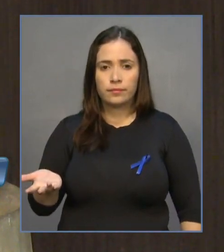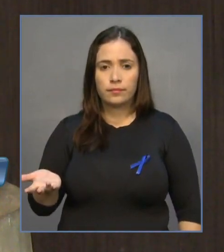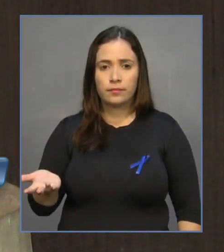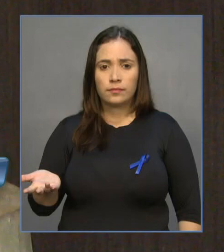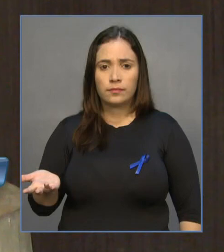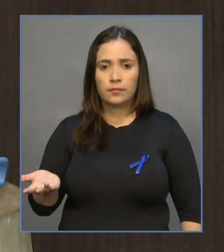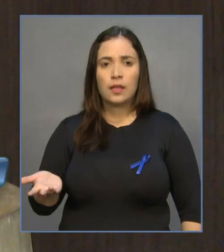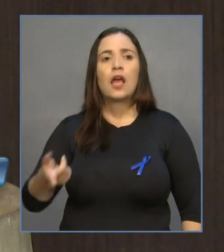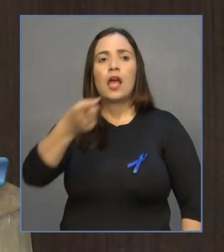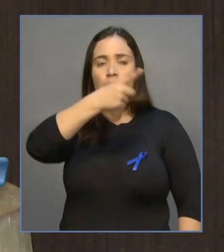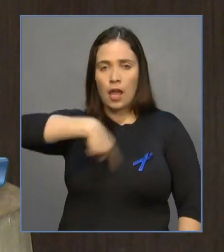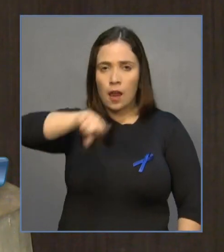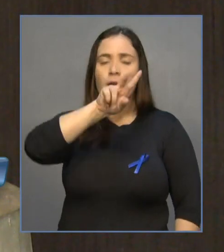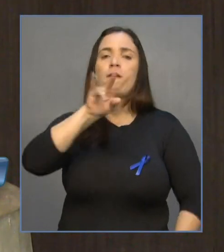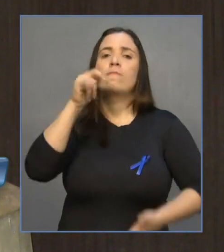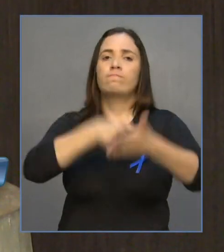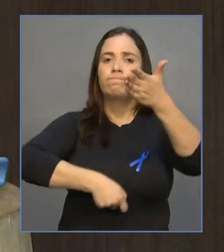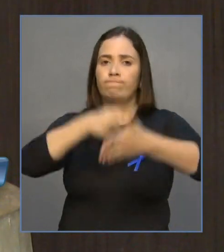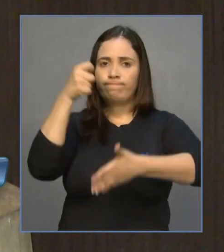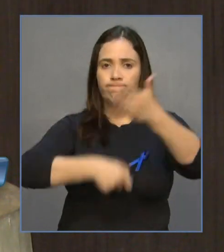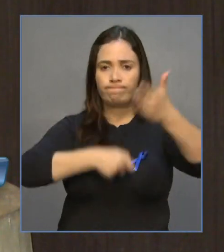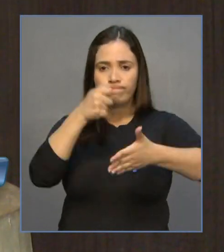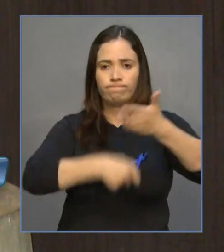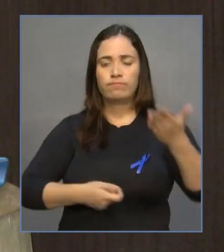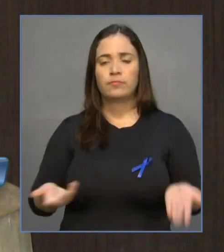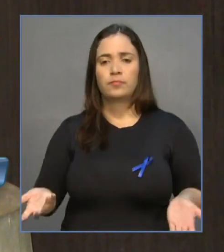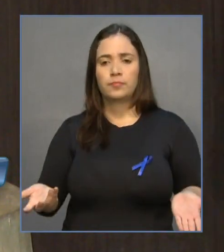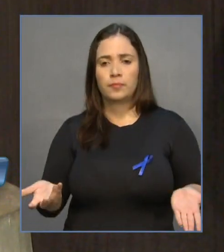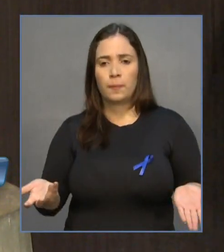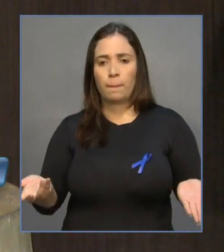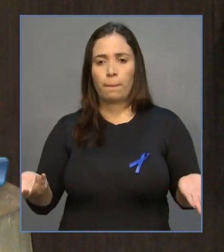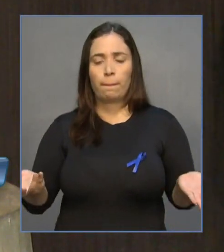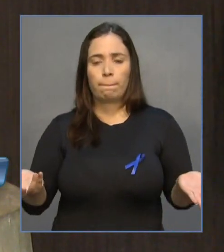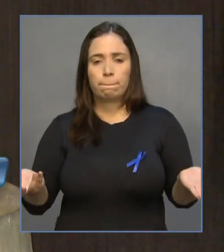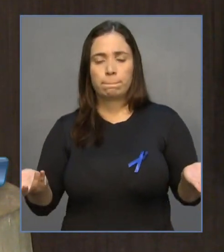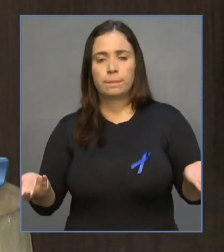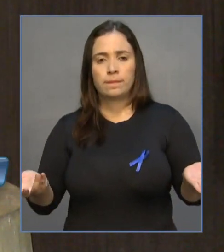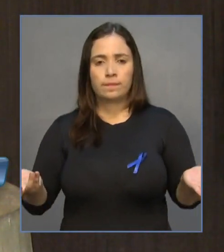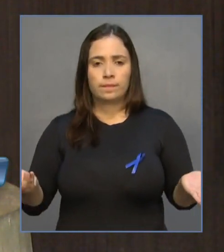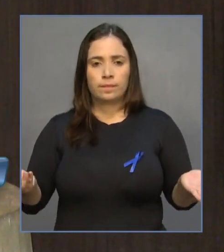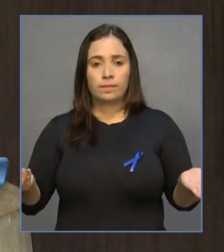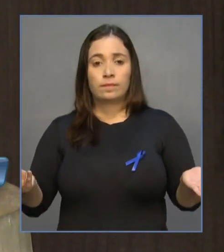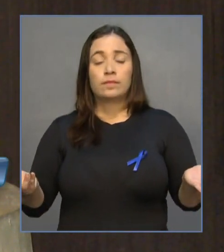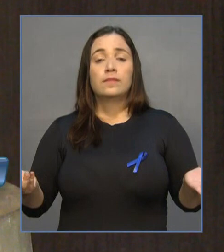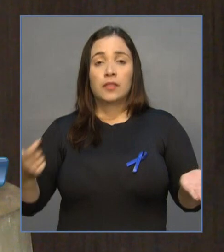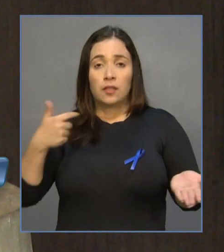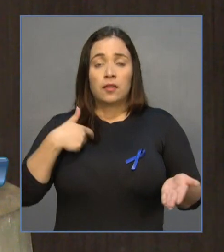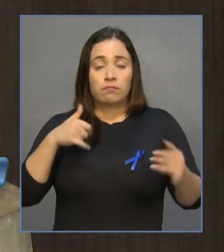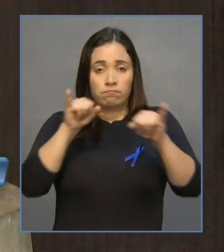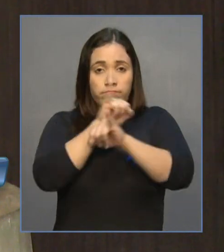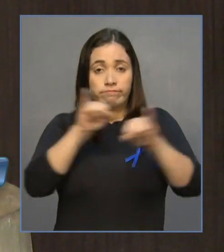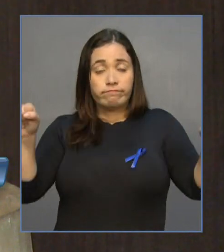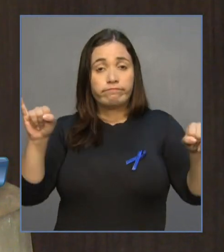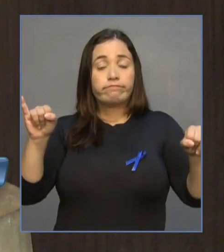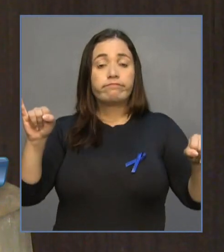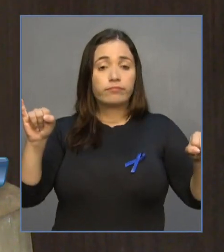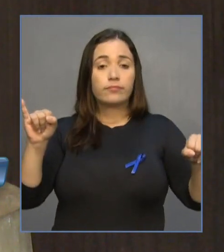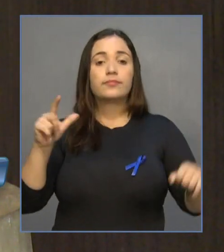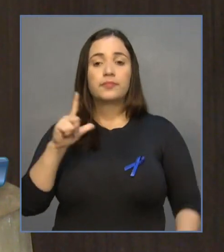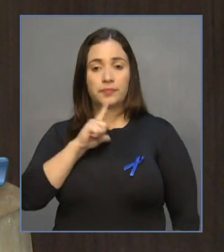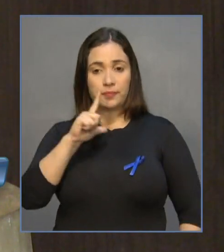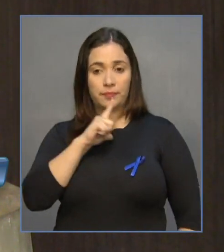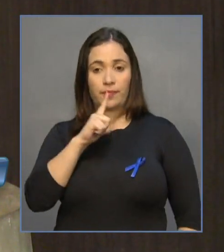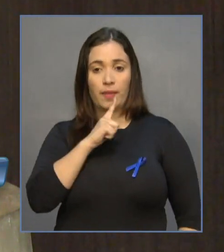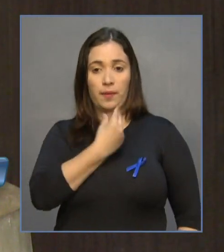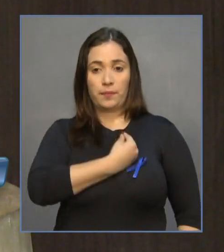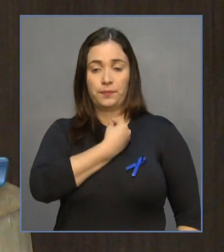sem fazer nada. E aqui eu queria chegar àquilo que é talvez o ponto mais dramático. Estava também